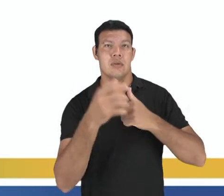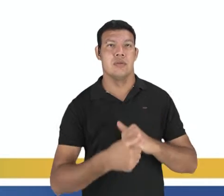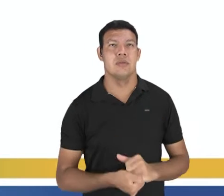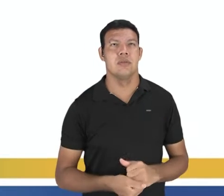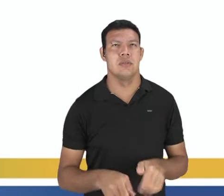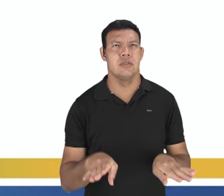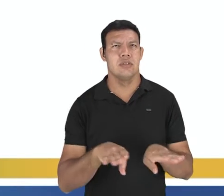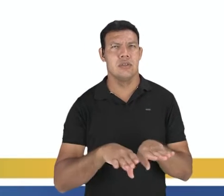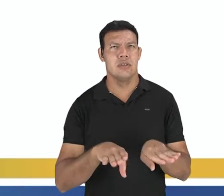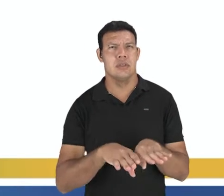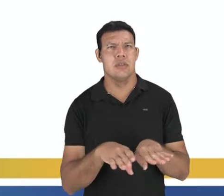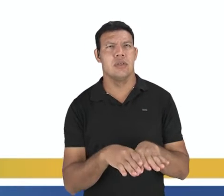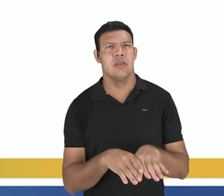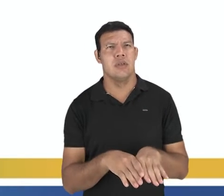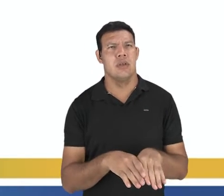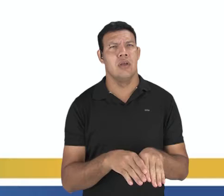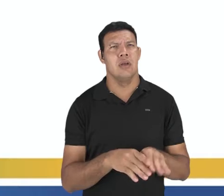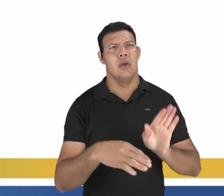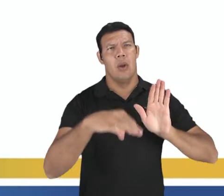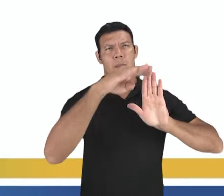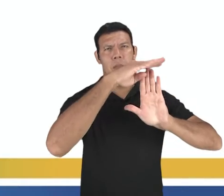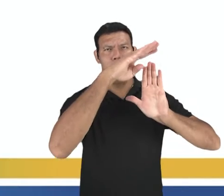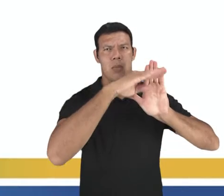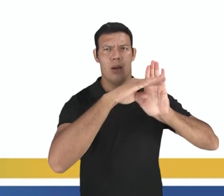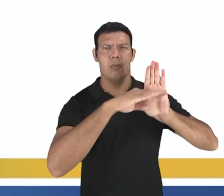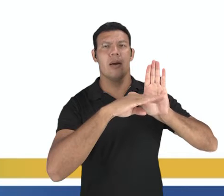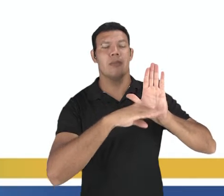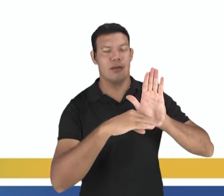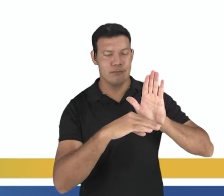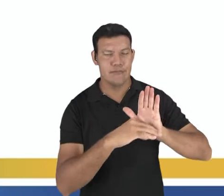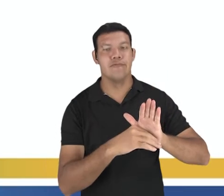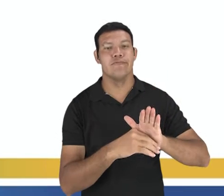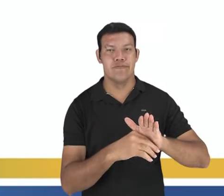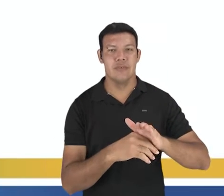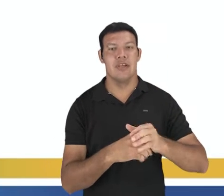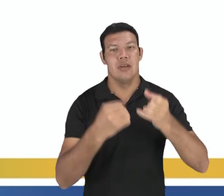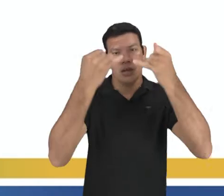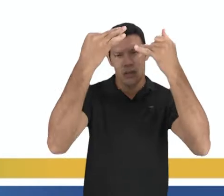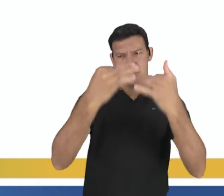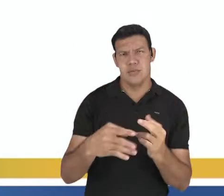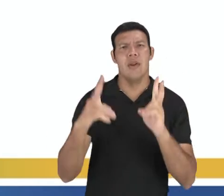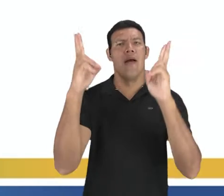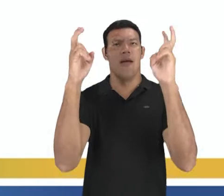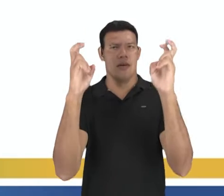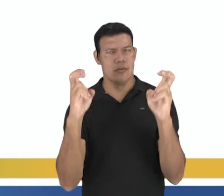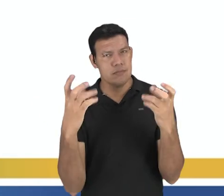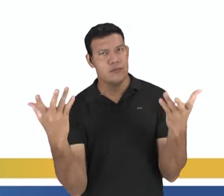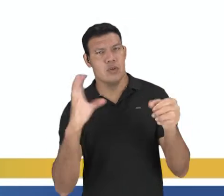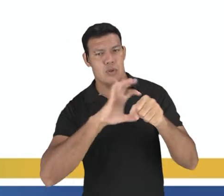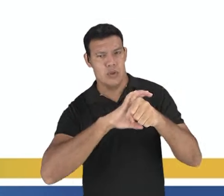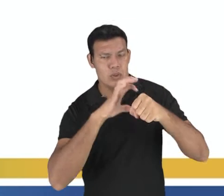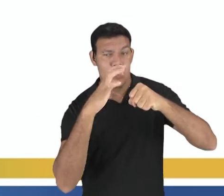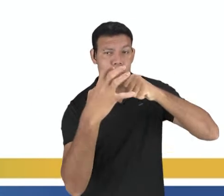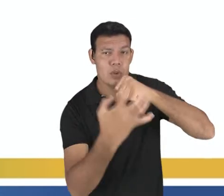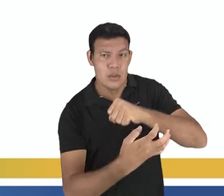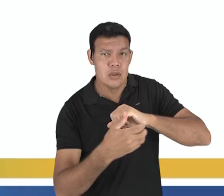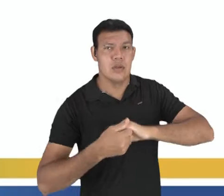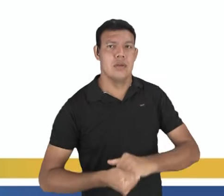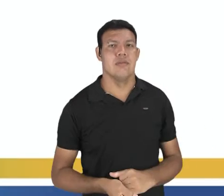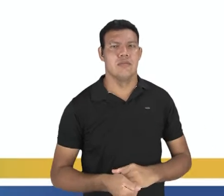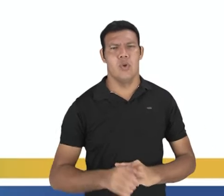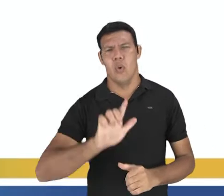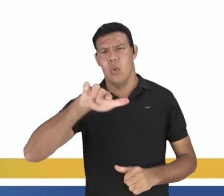também têm o mesmo, falam sobre as mesmas situações, não só do Covid, mas de